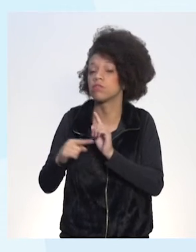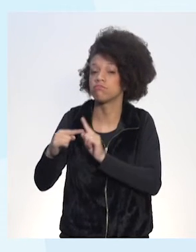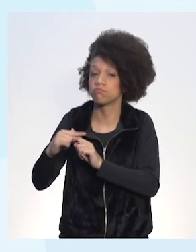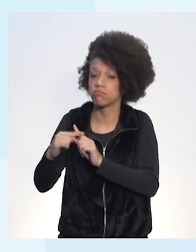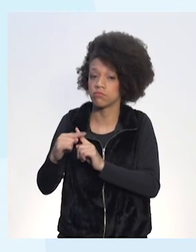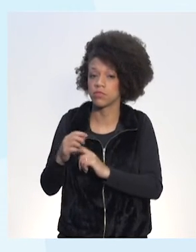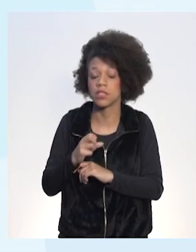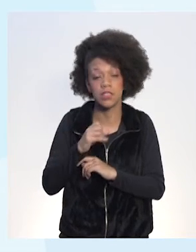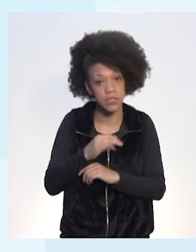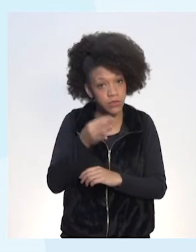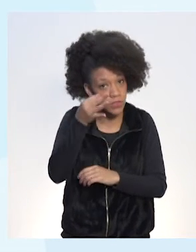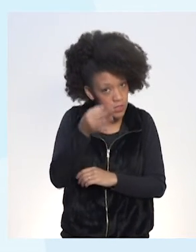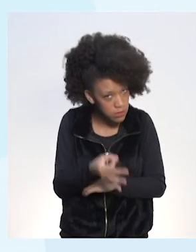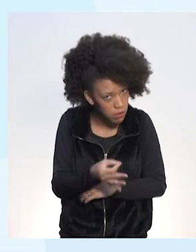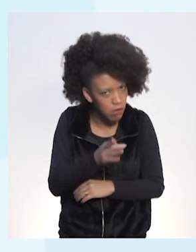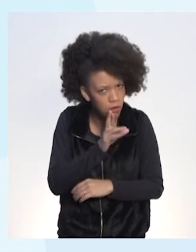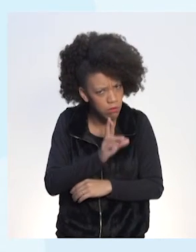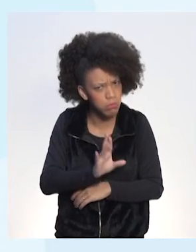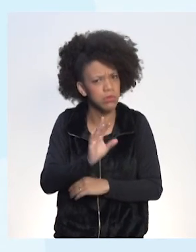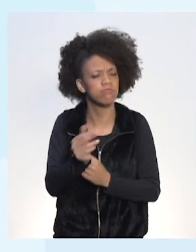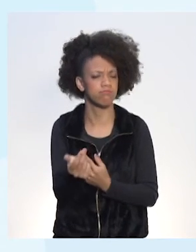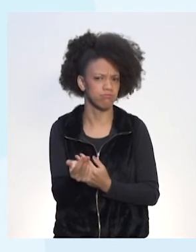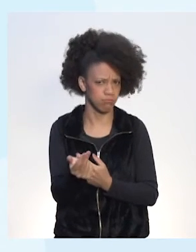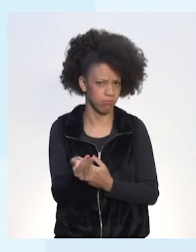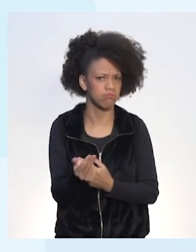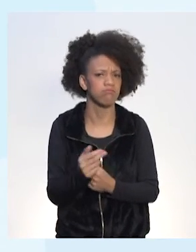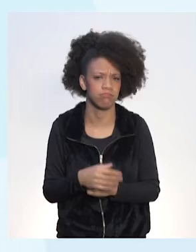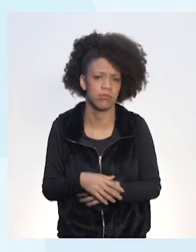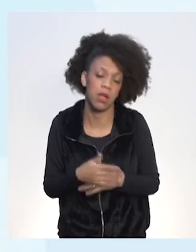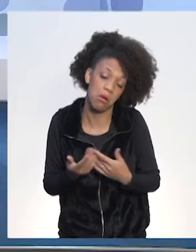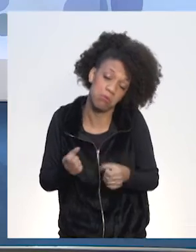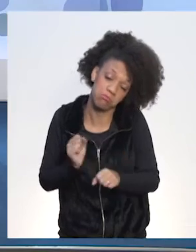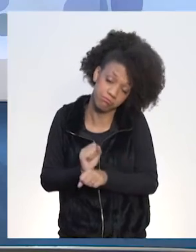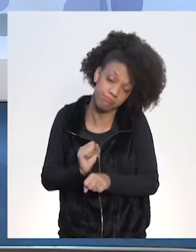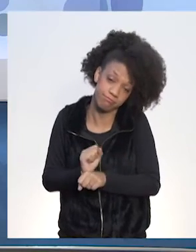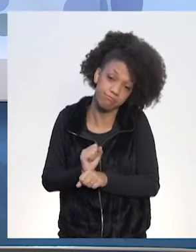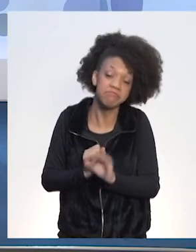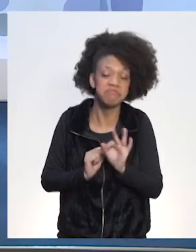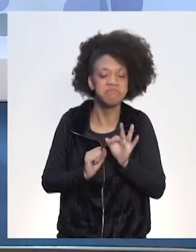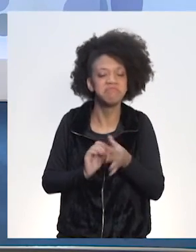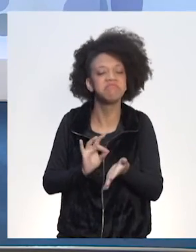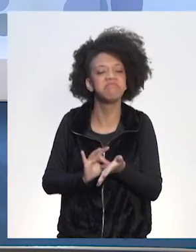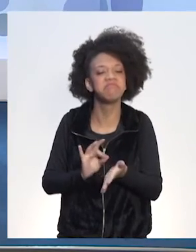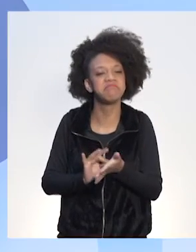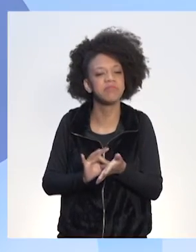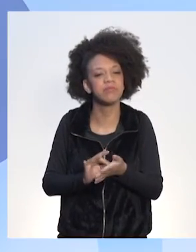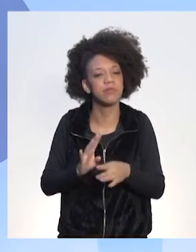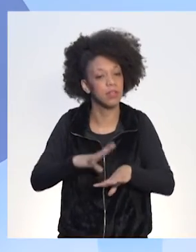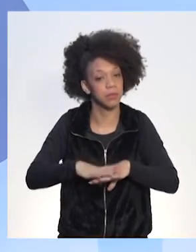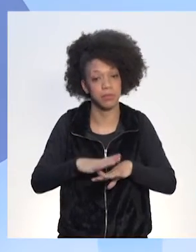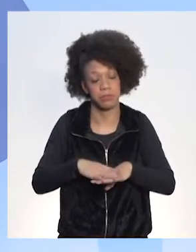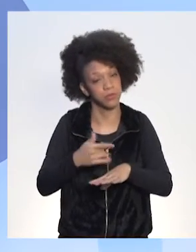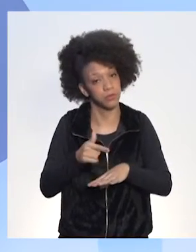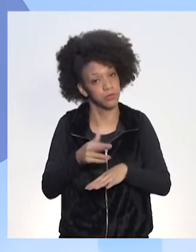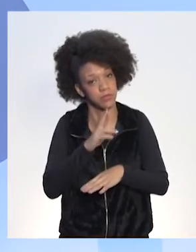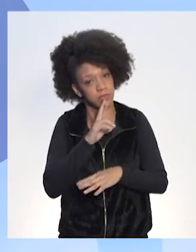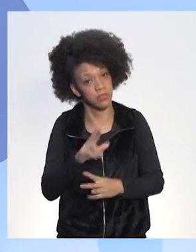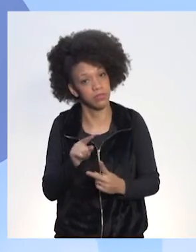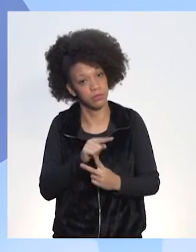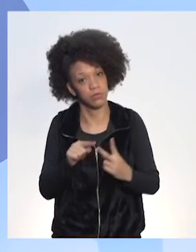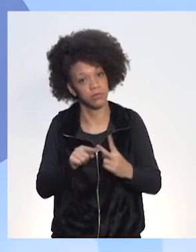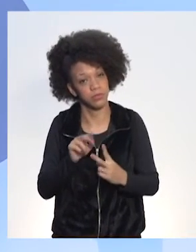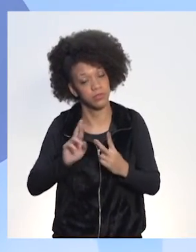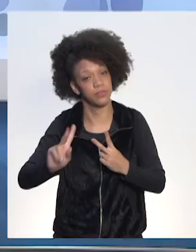subtração. Que se eu fizer corretamente, a resposta tem que ser igual, né, Osmar? Tem. É o que a gente espera. É verdade, né? A temática não tem duas respostas, né?